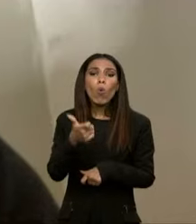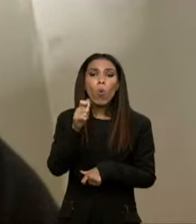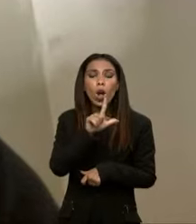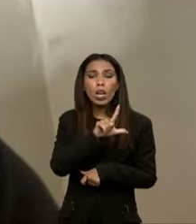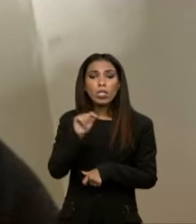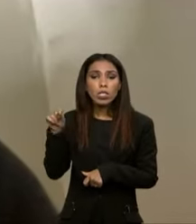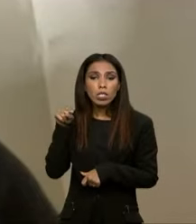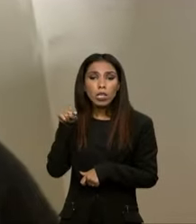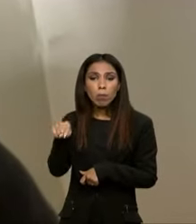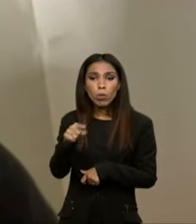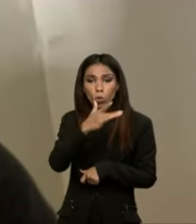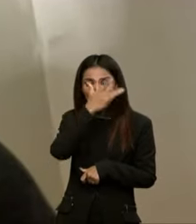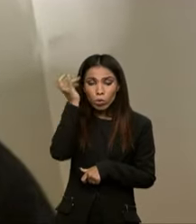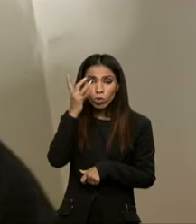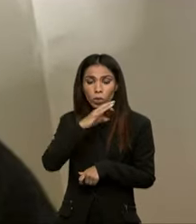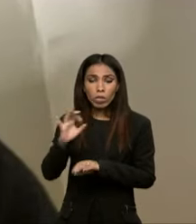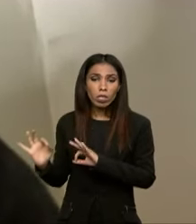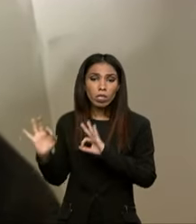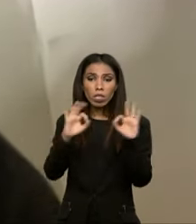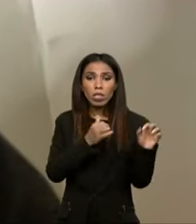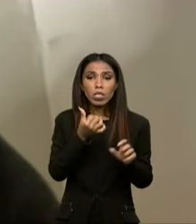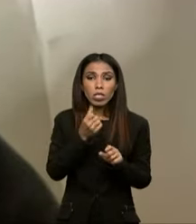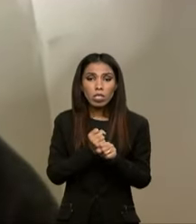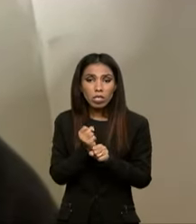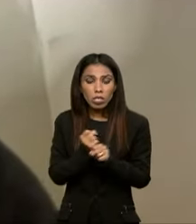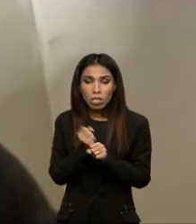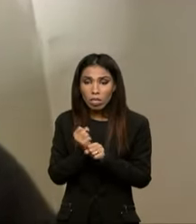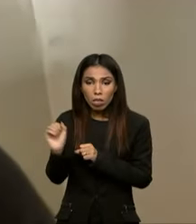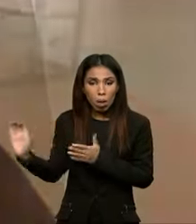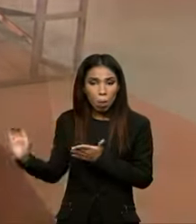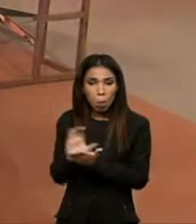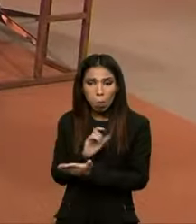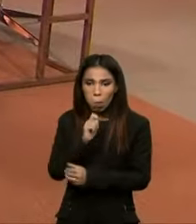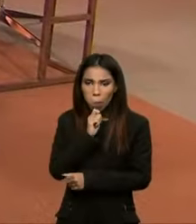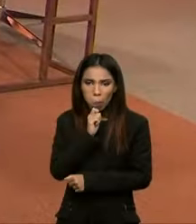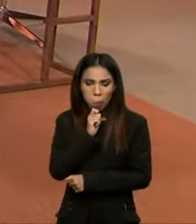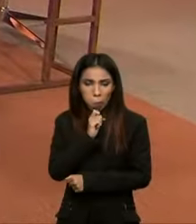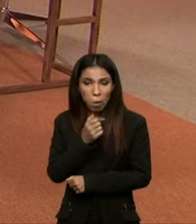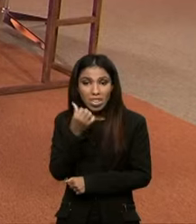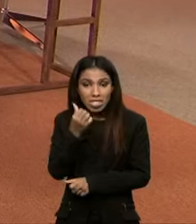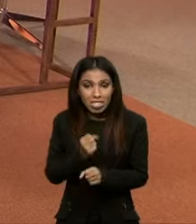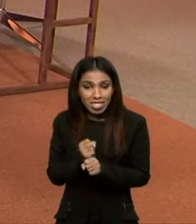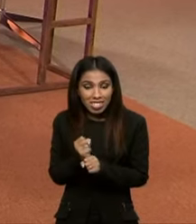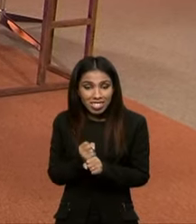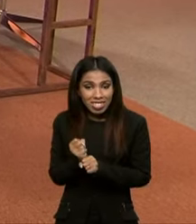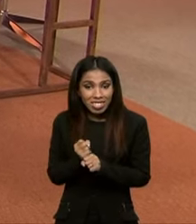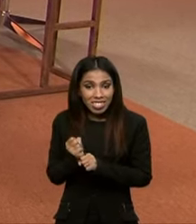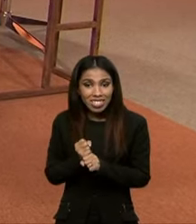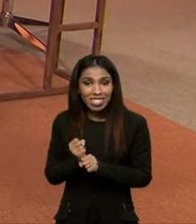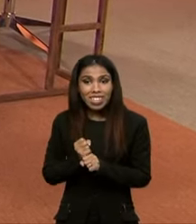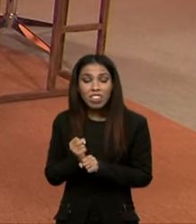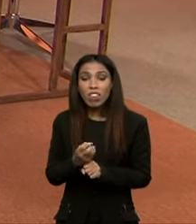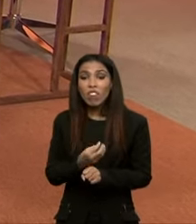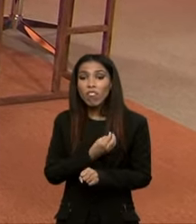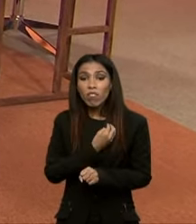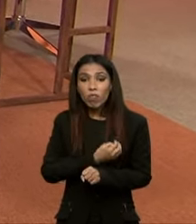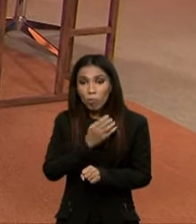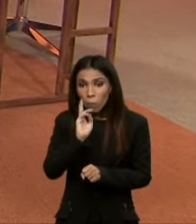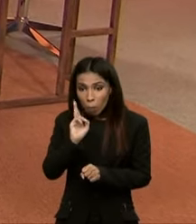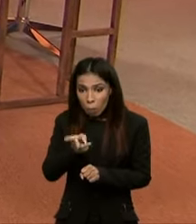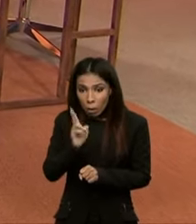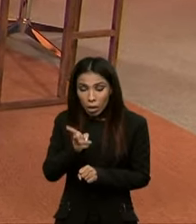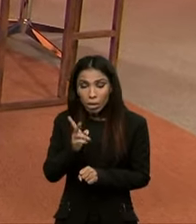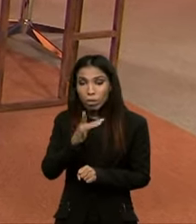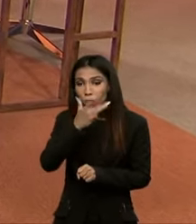mil espectadores, um projeto que durante 6 anos não teve patrocínio. Um projeto que durante 6 anos viveu do público, viajando e